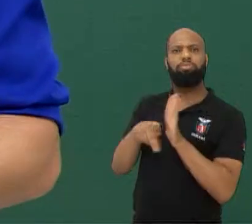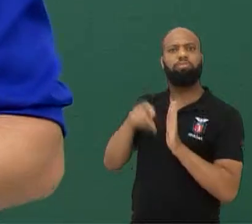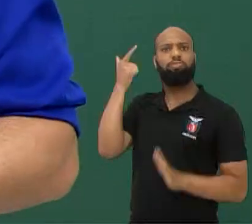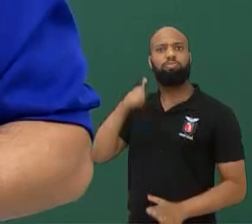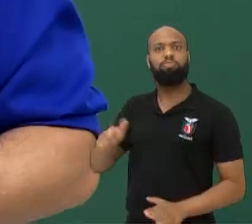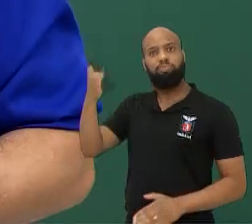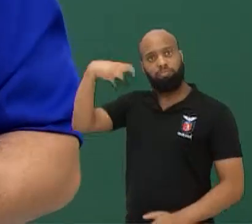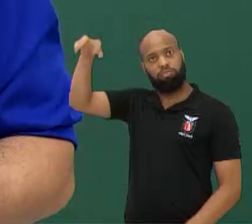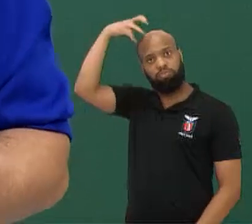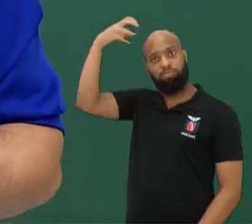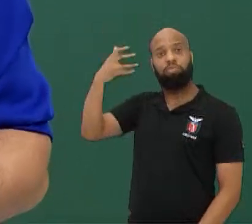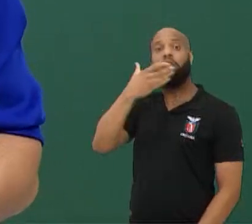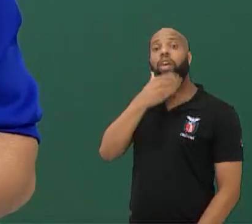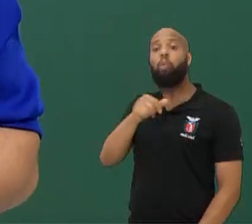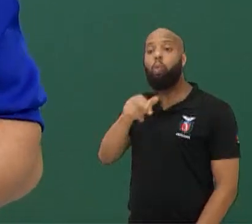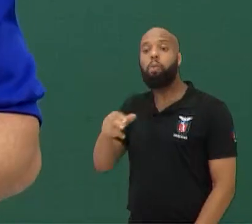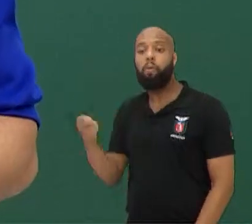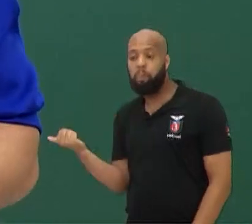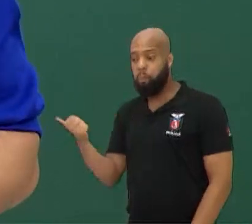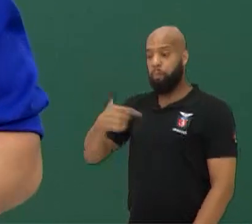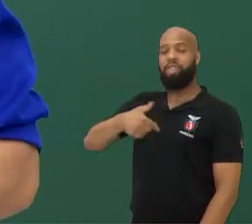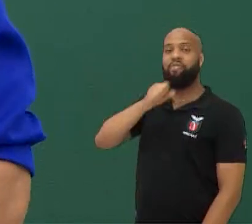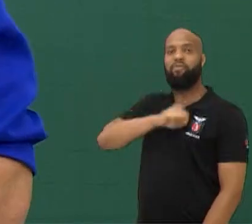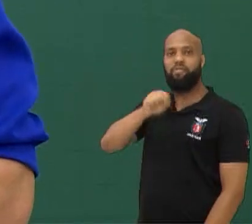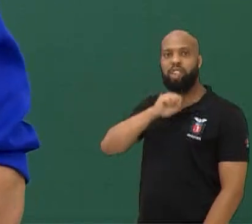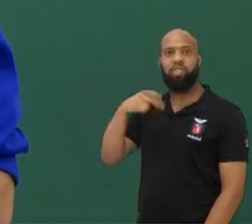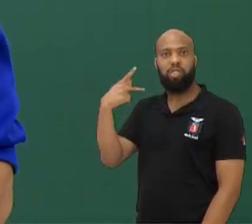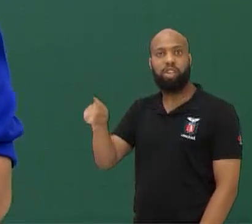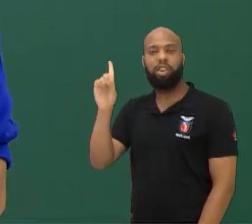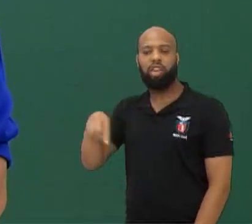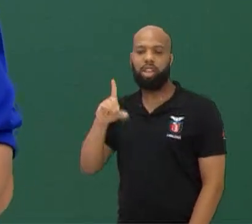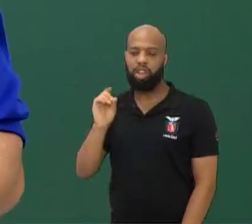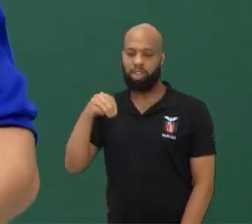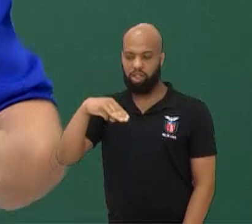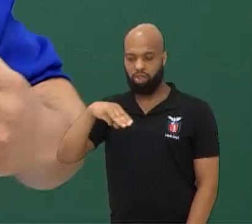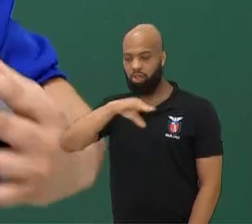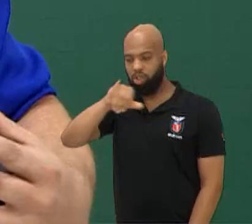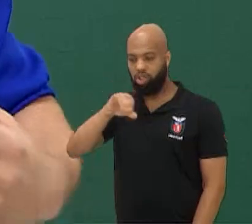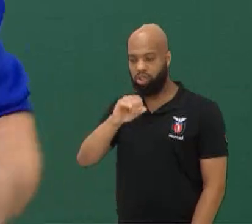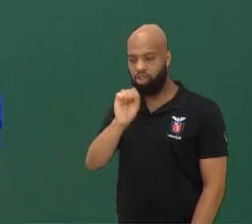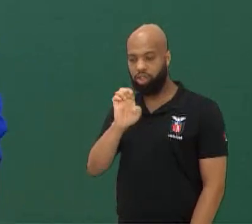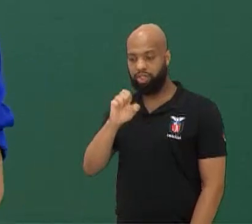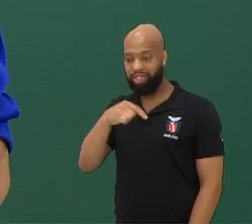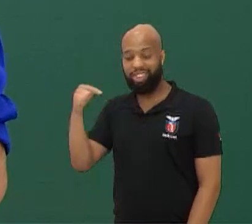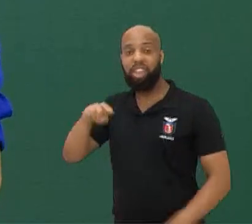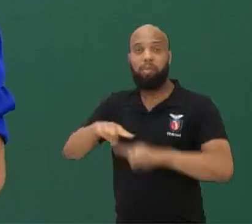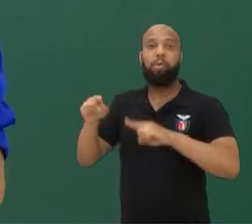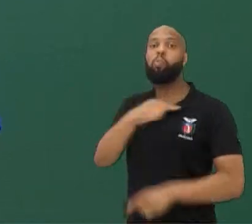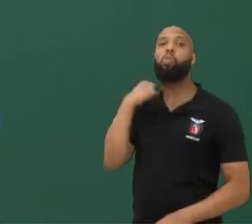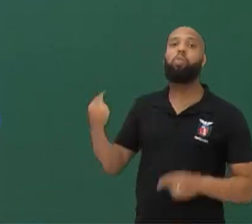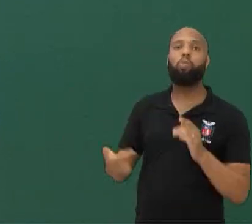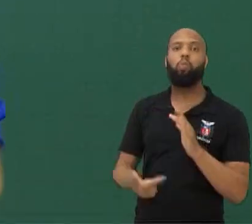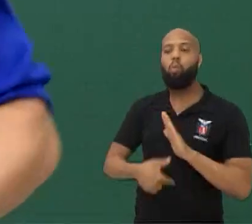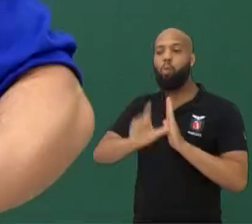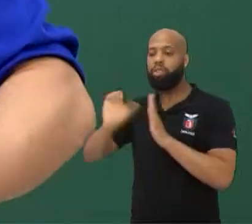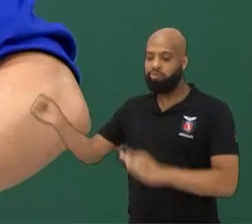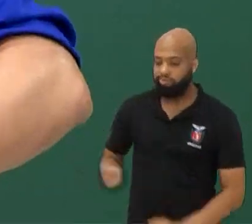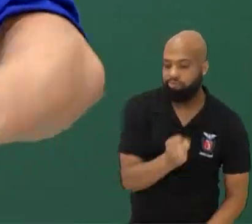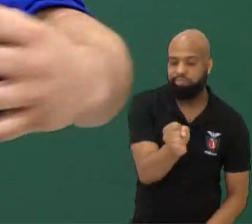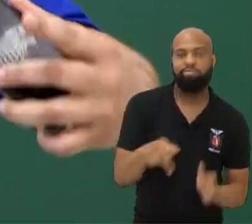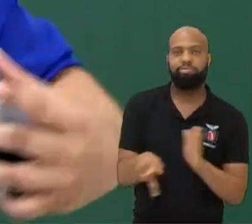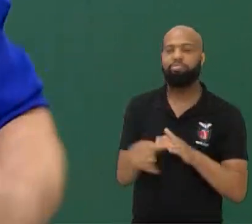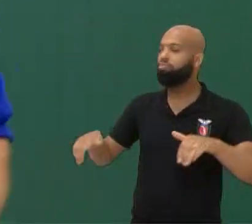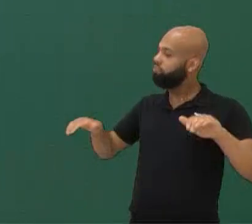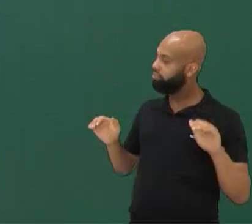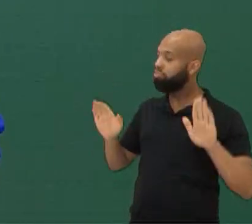mais velho que ele, o Dom José, filho mais velho da rainha Dona Maria I. Mas o José morreu antes de assumir o trono. E